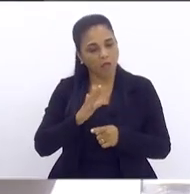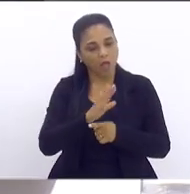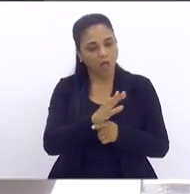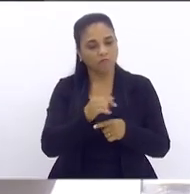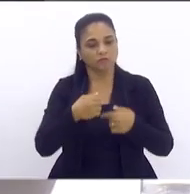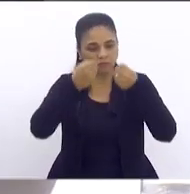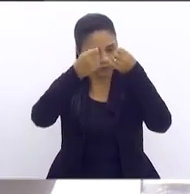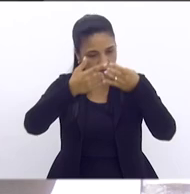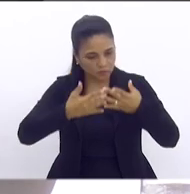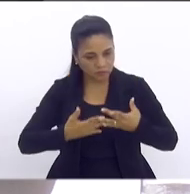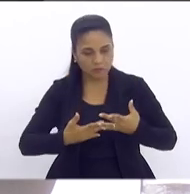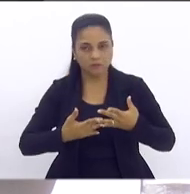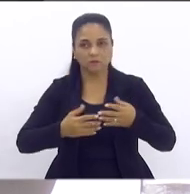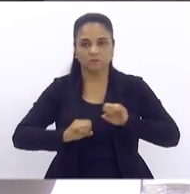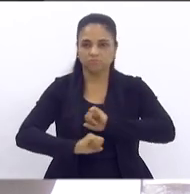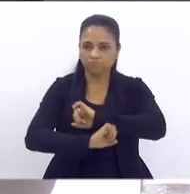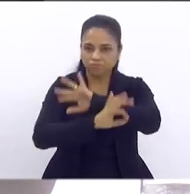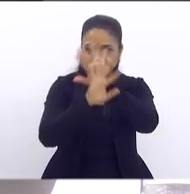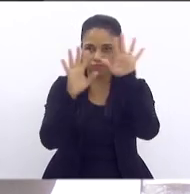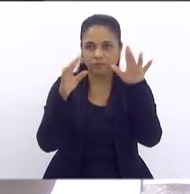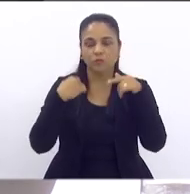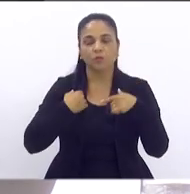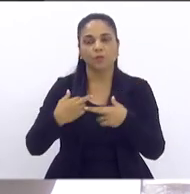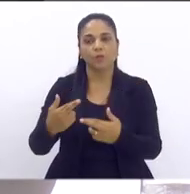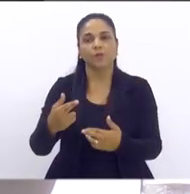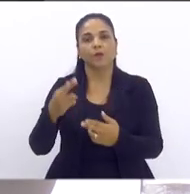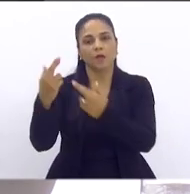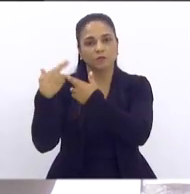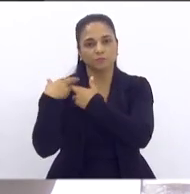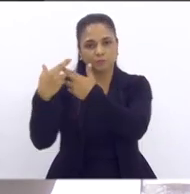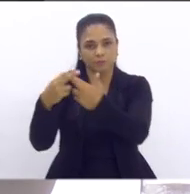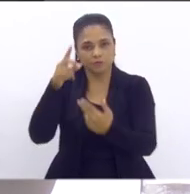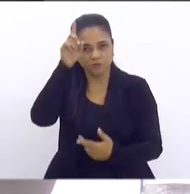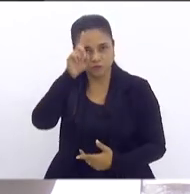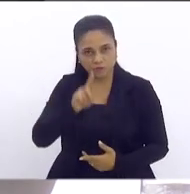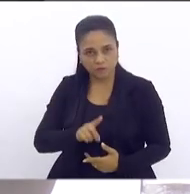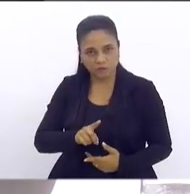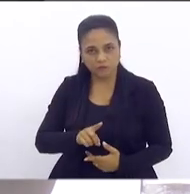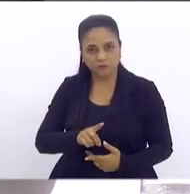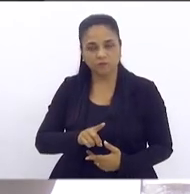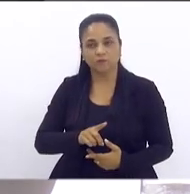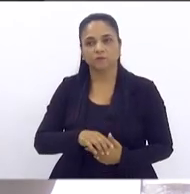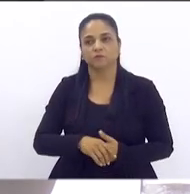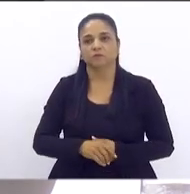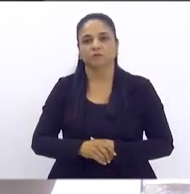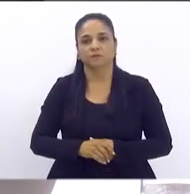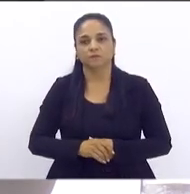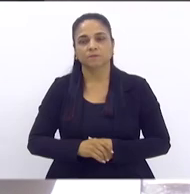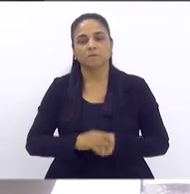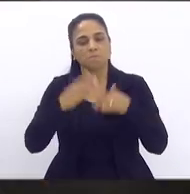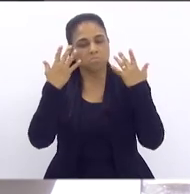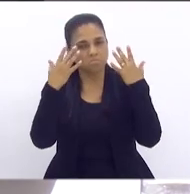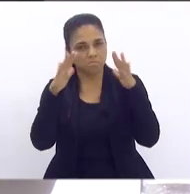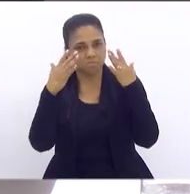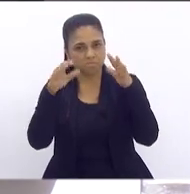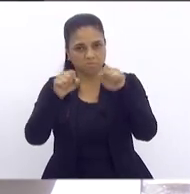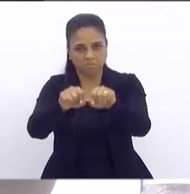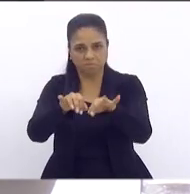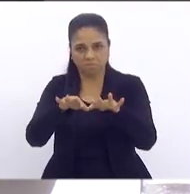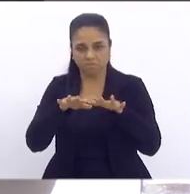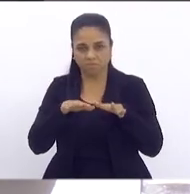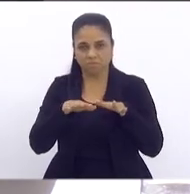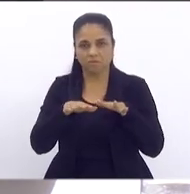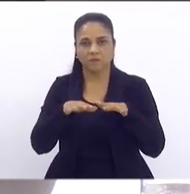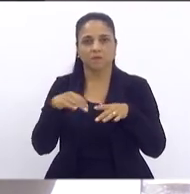os esclarecimentos a que dizem respeito à diretoria de Portos e Costas. Parabenizar essa casa